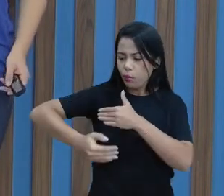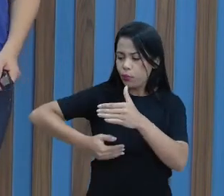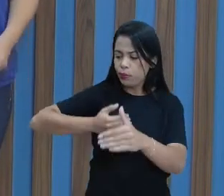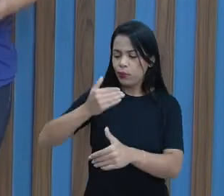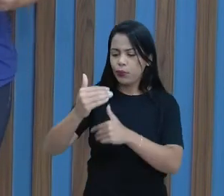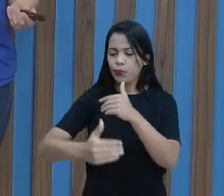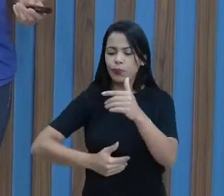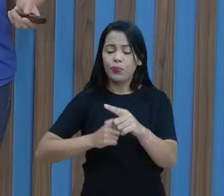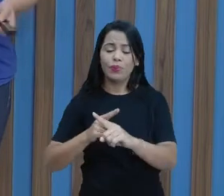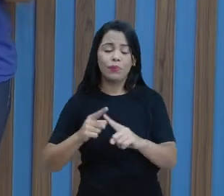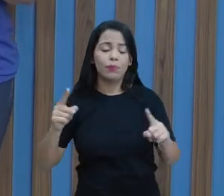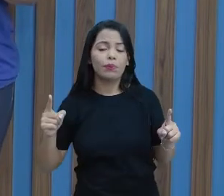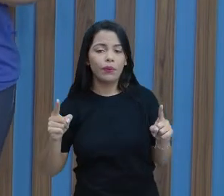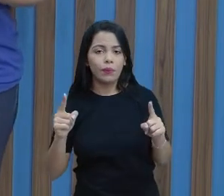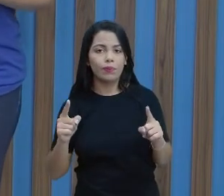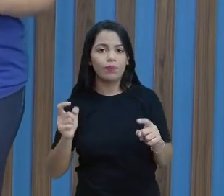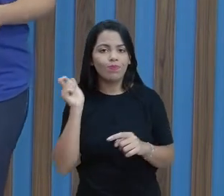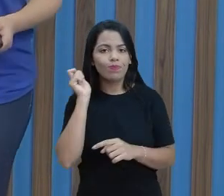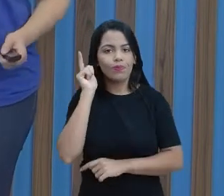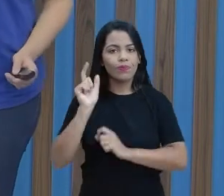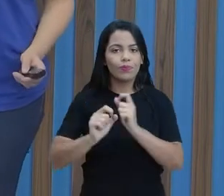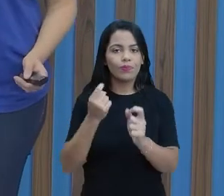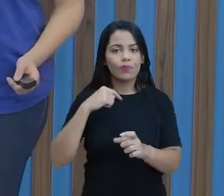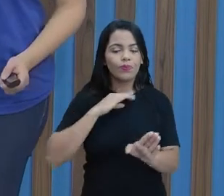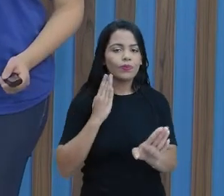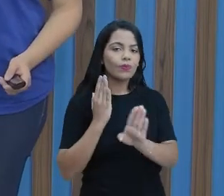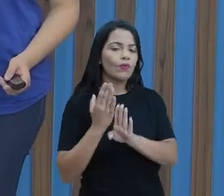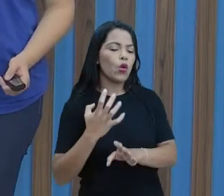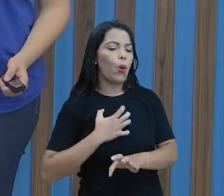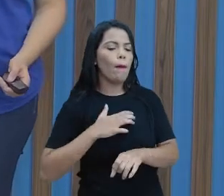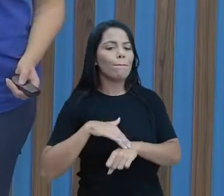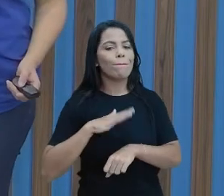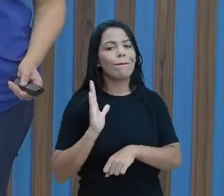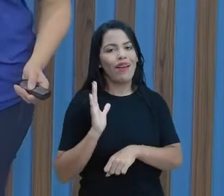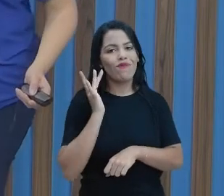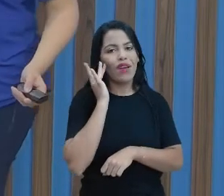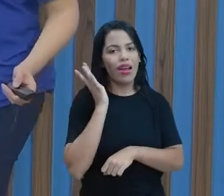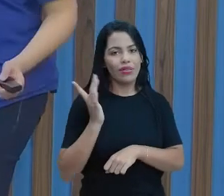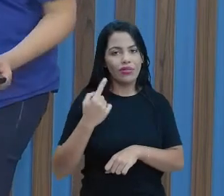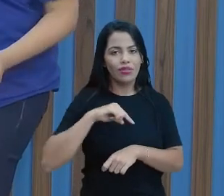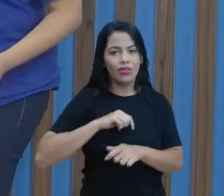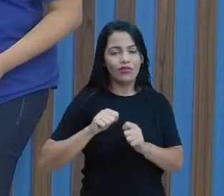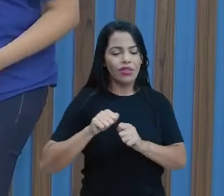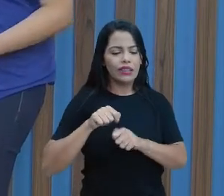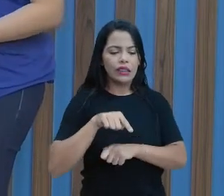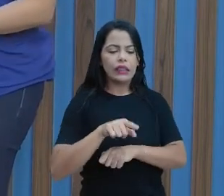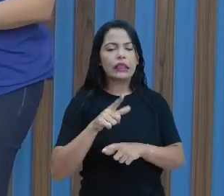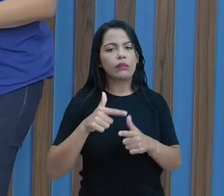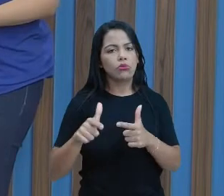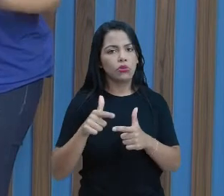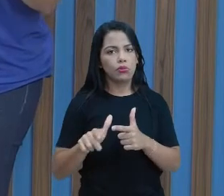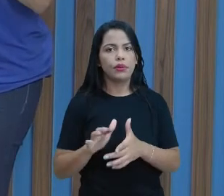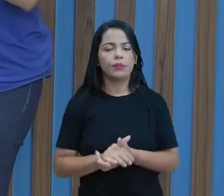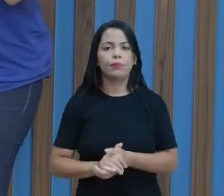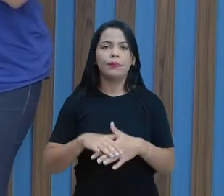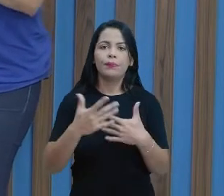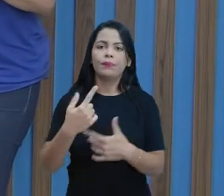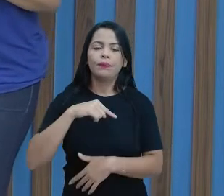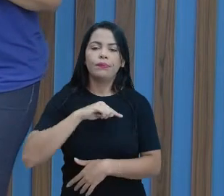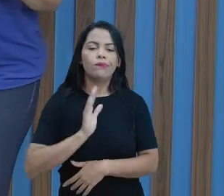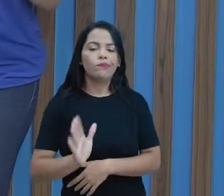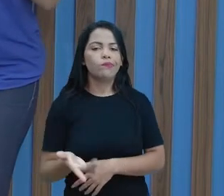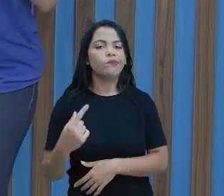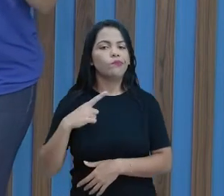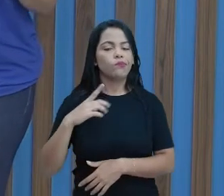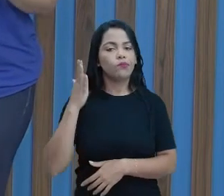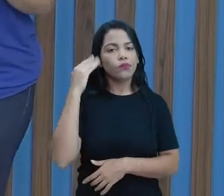por um. Mas a ideia é que a gente encontre uma maneira mais prática de resolver esse tipo de situação, tá certo? A gente já viu que a